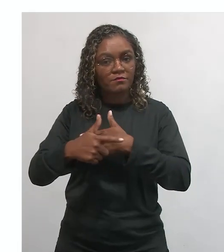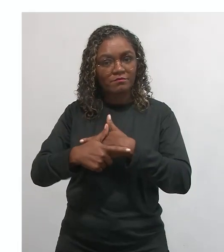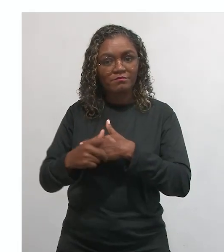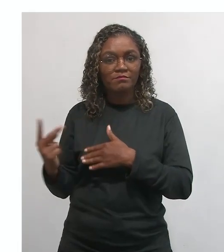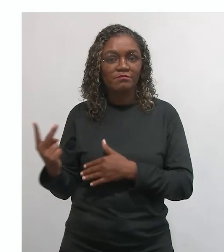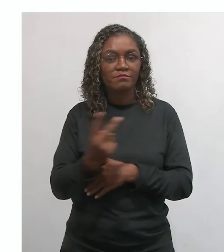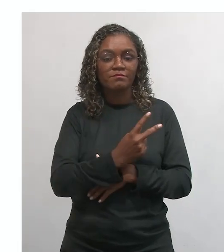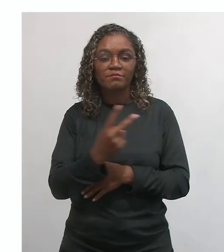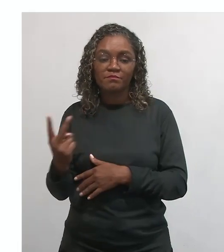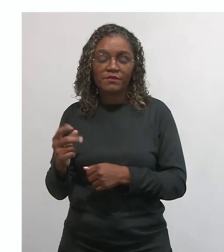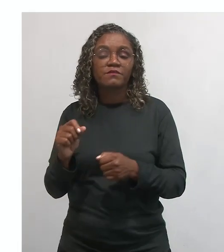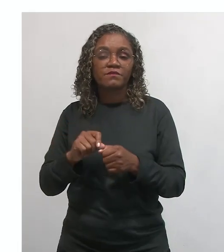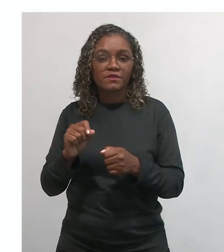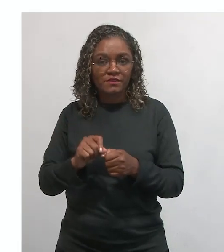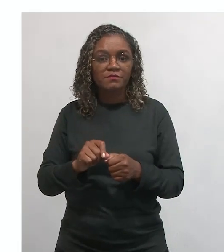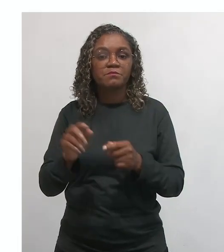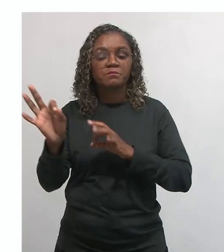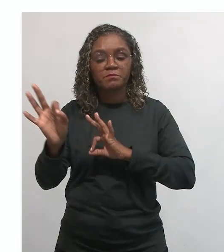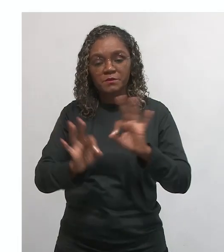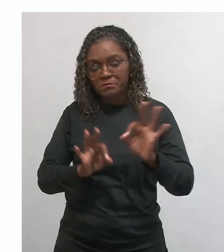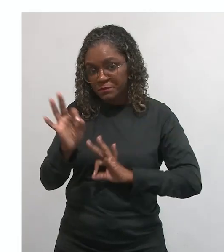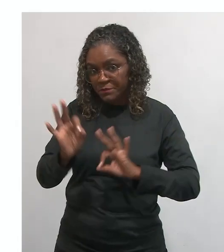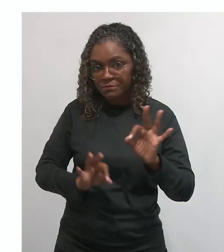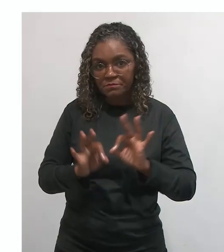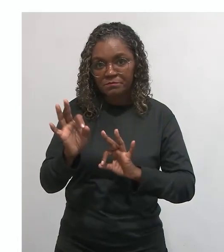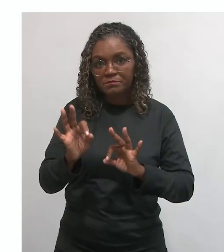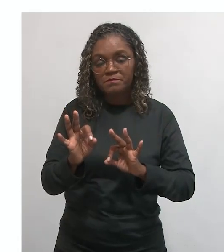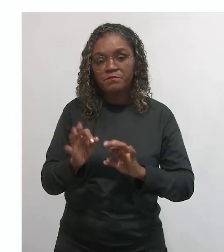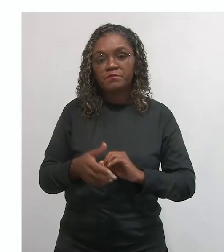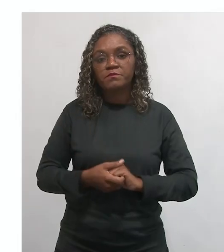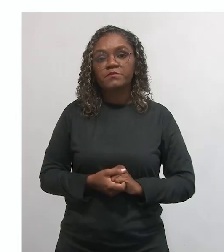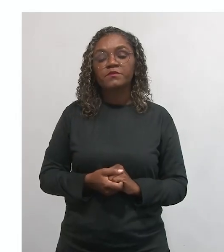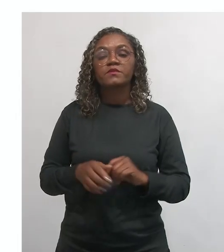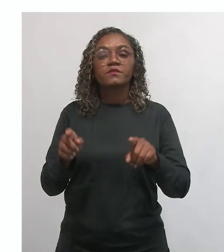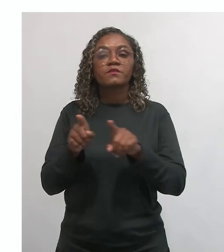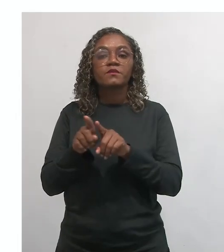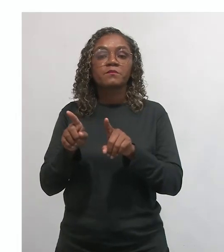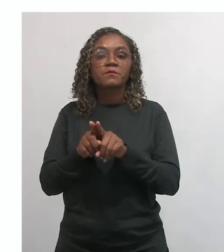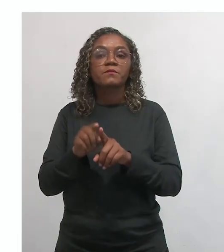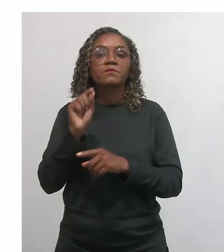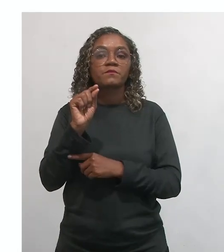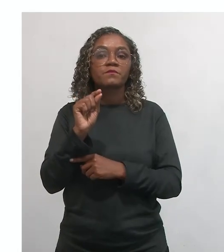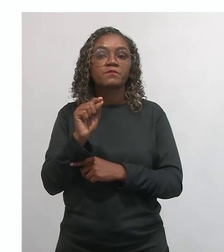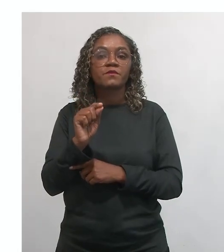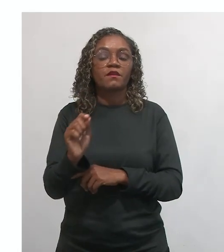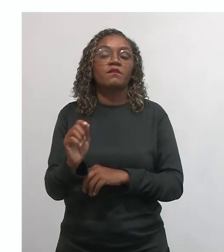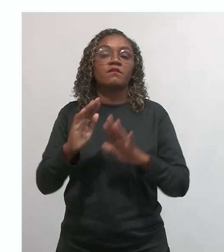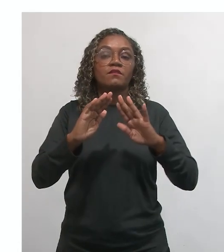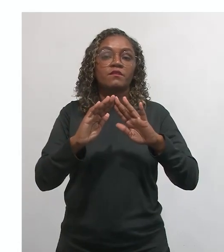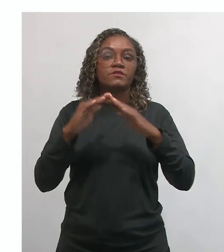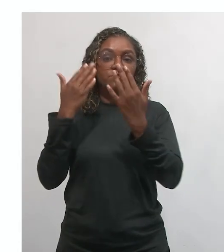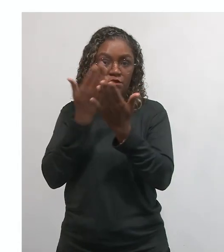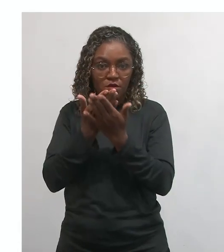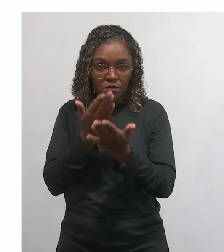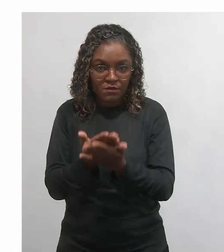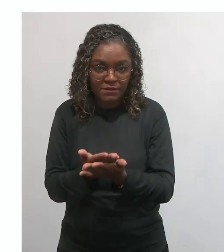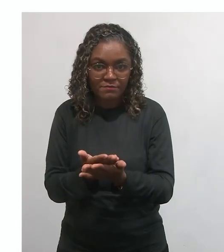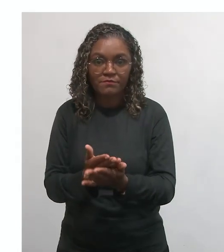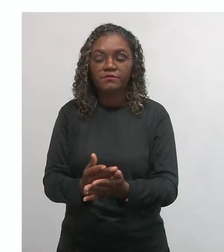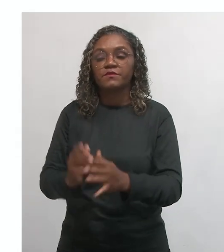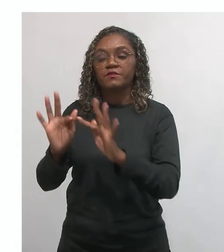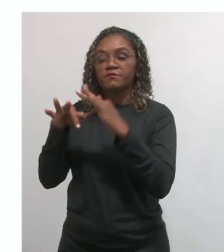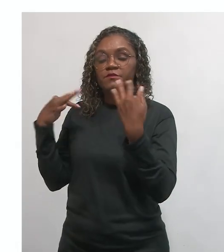também precisa fazer esse cumprimento do plano. Ele precisa também articular a escola com